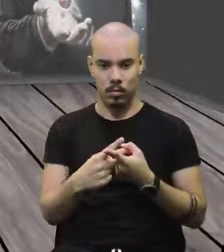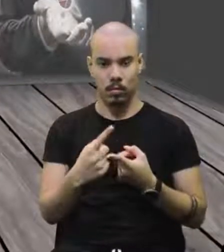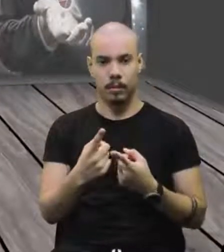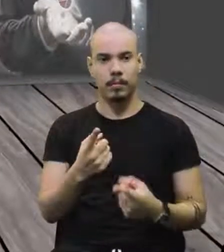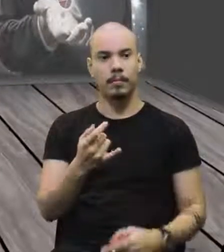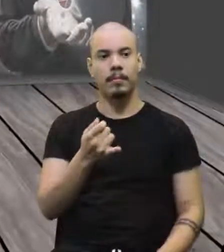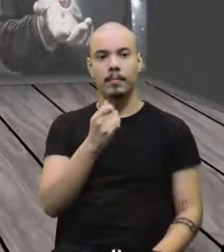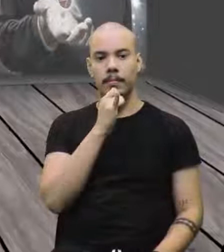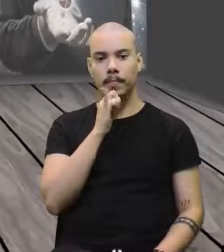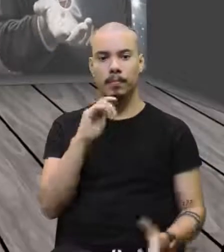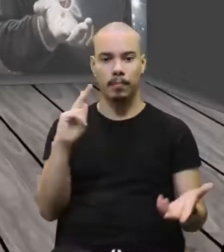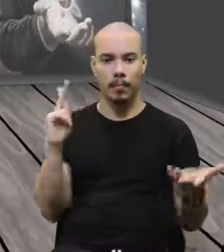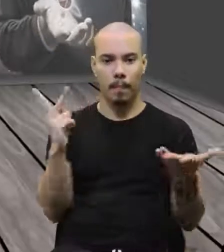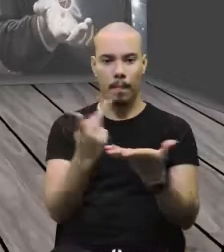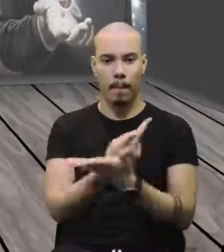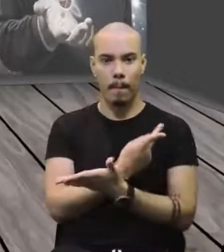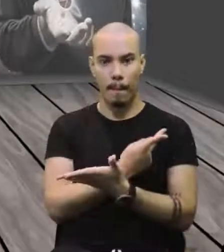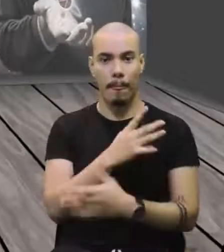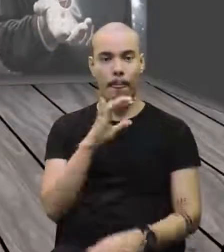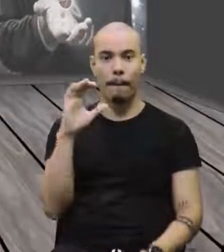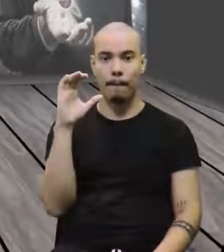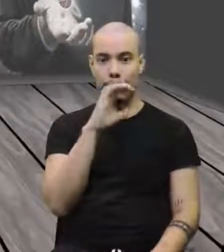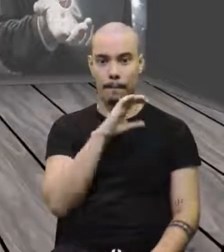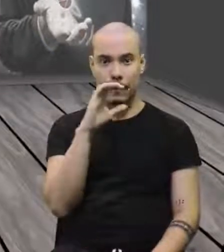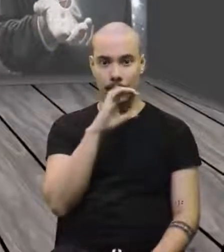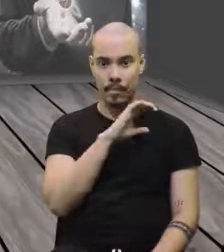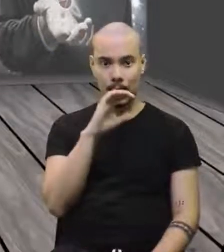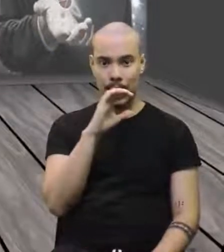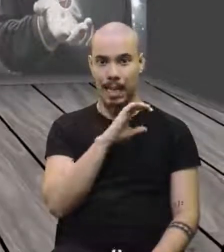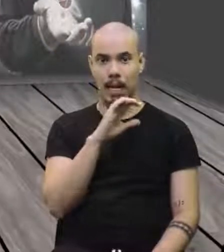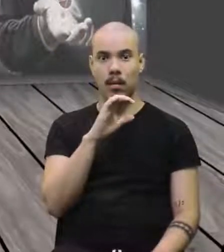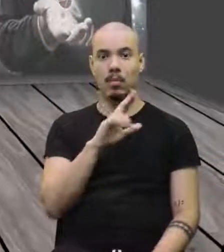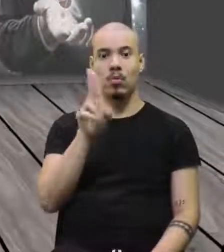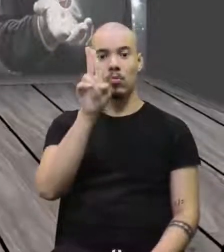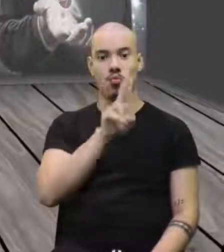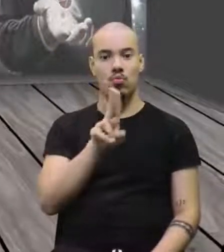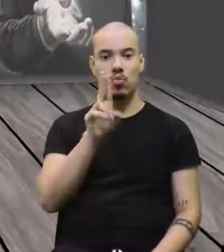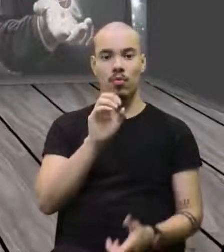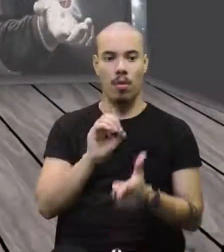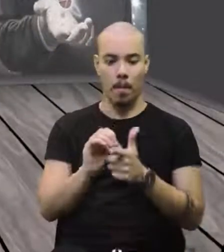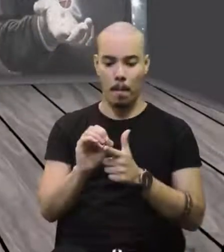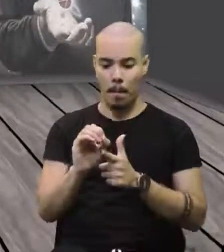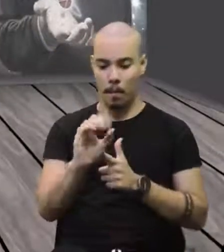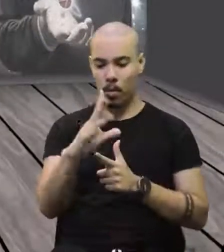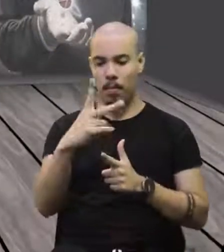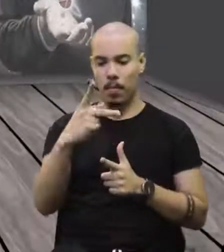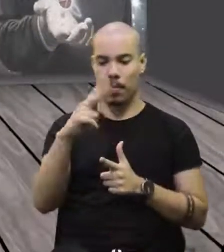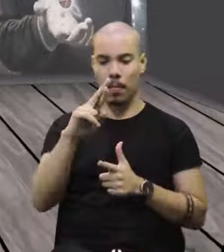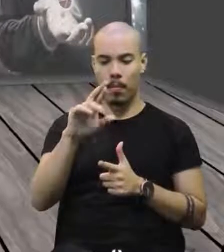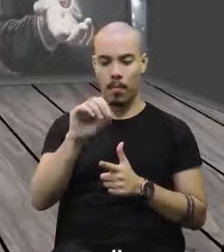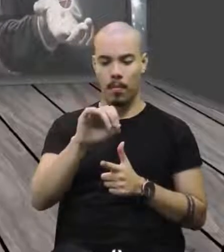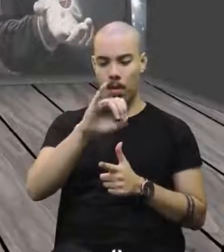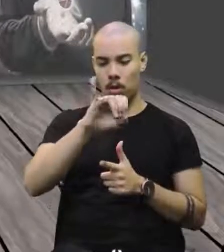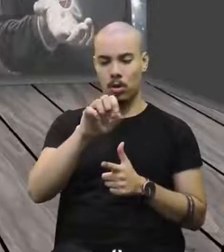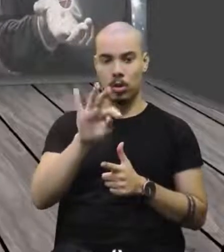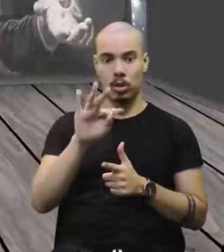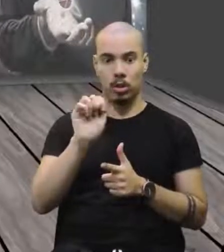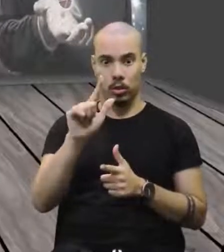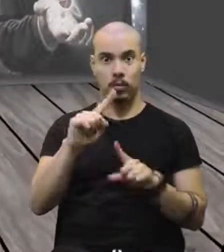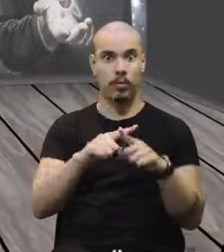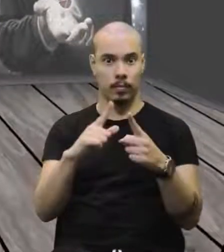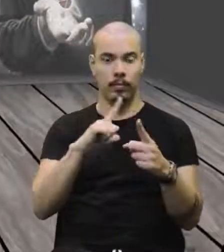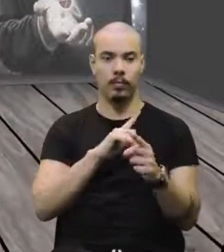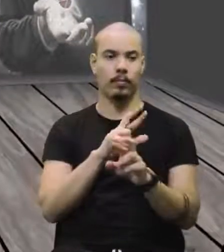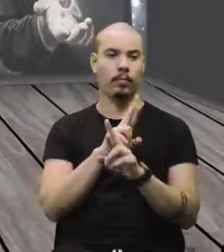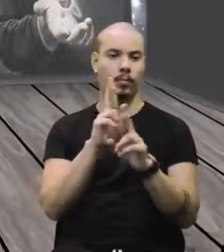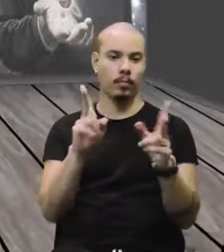que acontece? Uma expansão muito rápido e ela empurra o projétil. Só que tem uma diferença entre os dois.